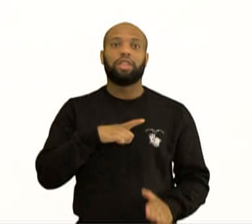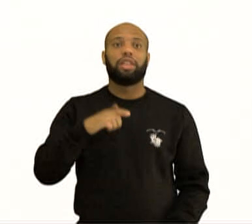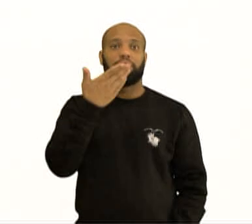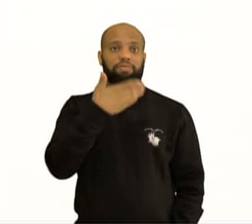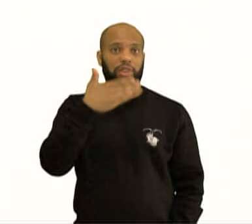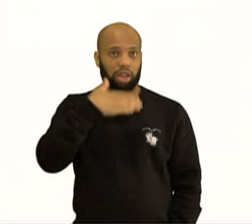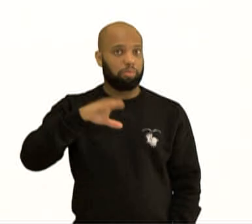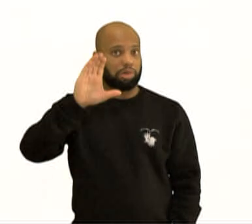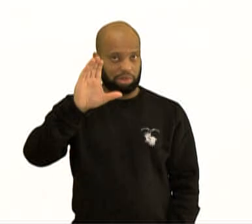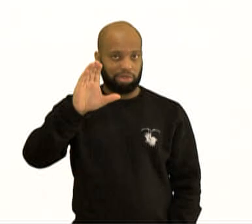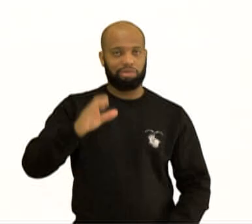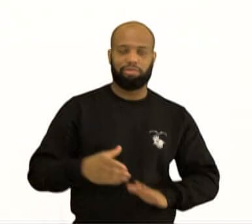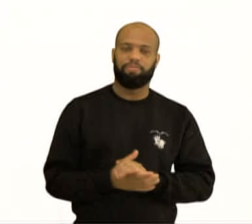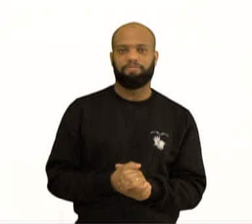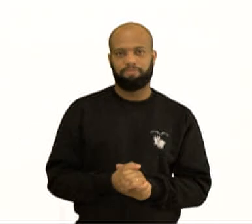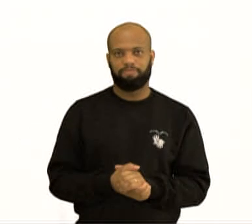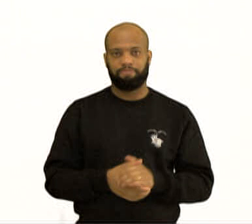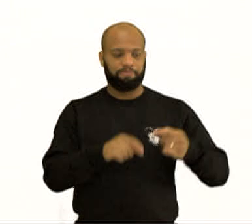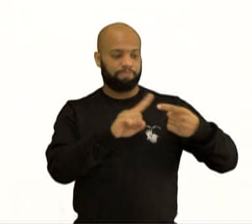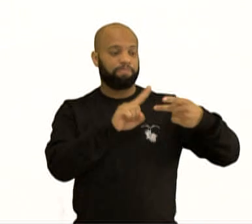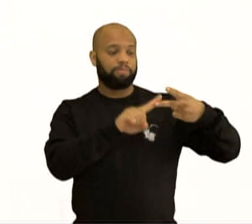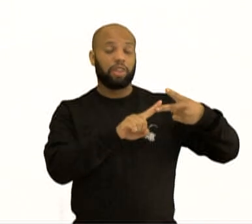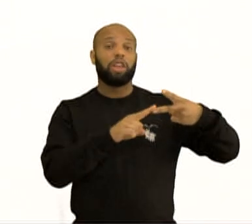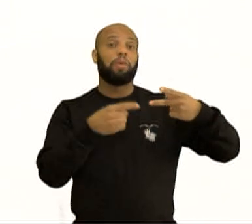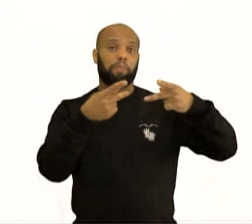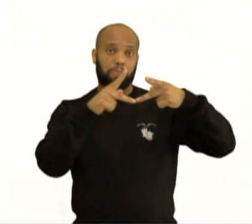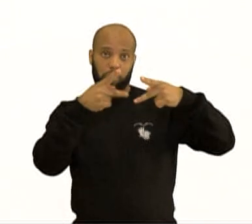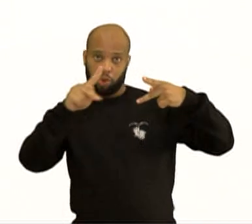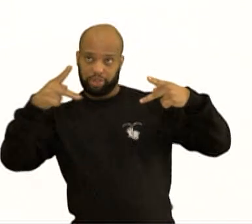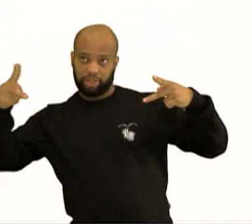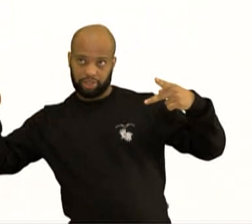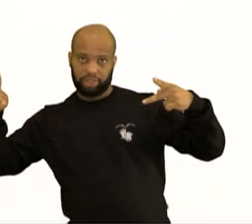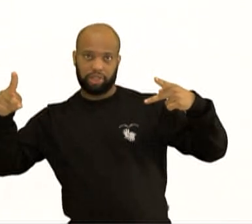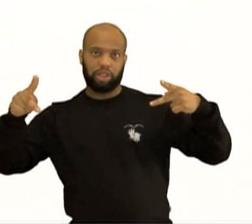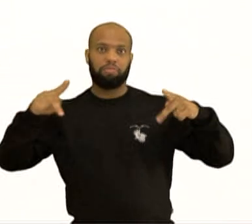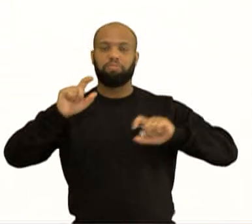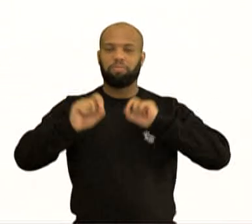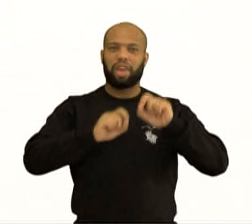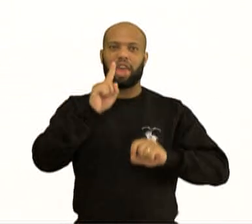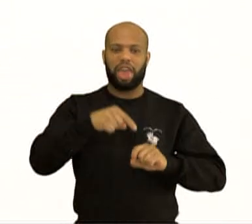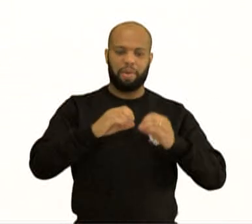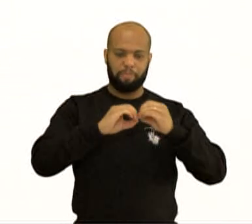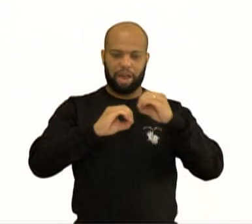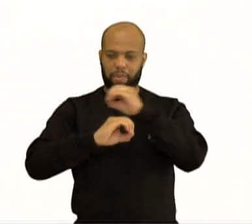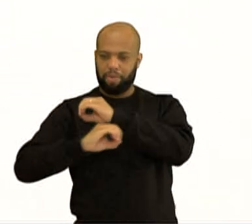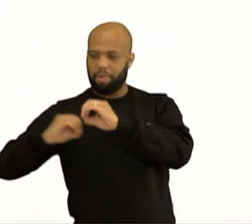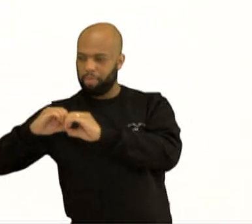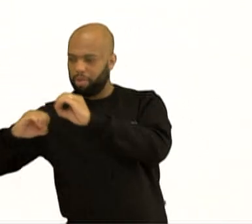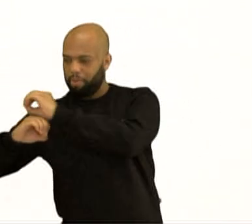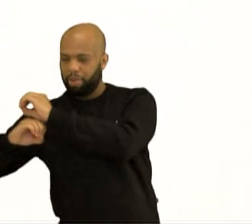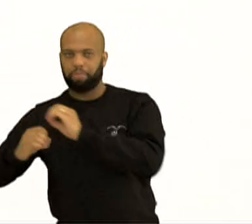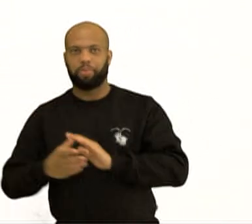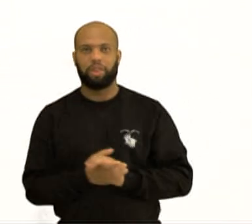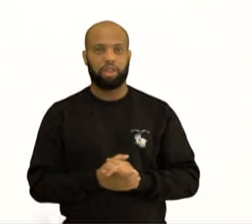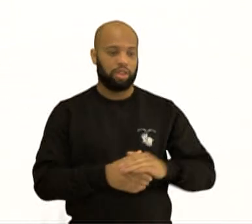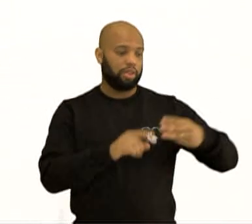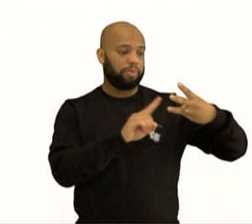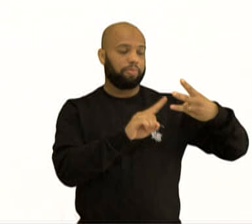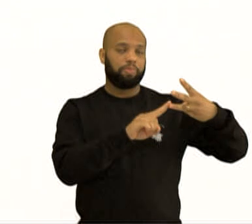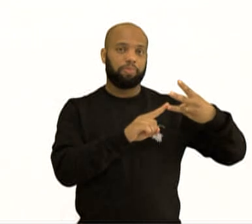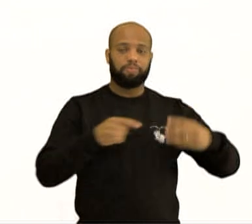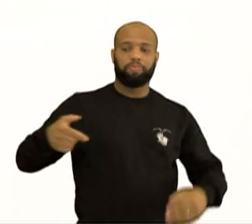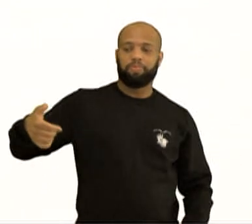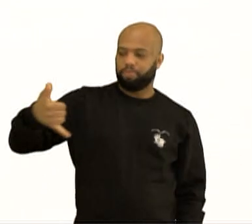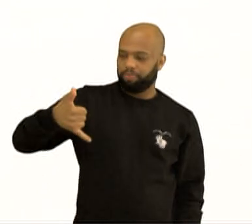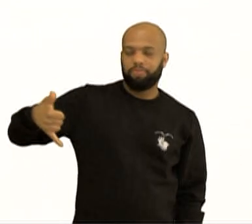carboidrato ou açúcares, proteína, que são os aminoácidos, e os lipídios, também